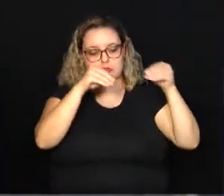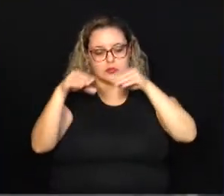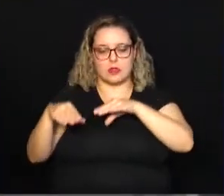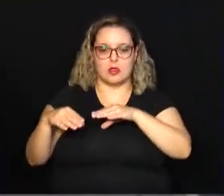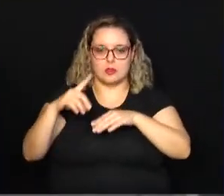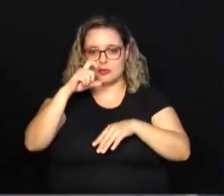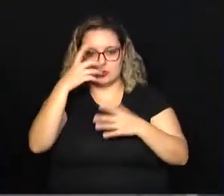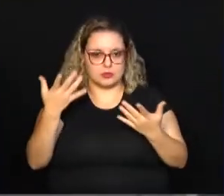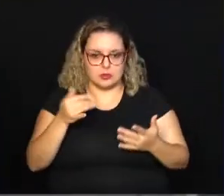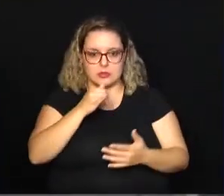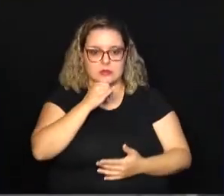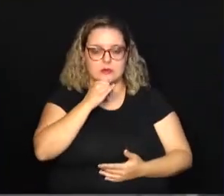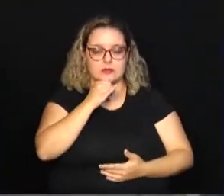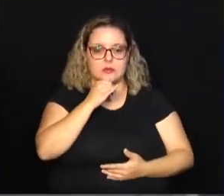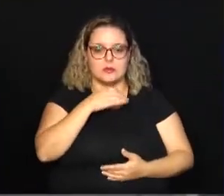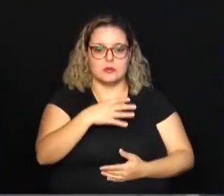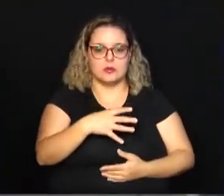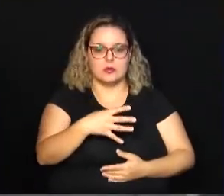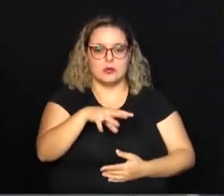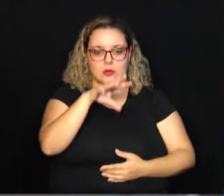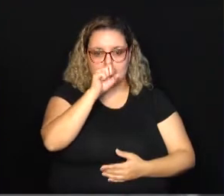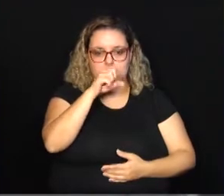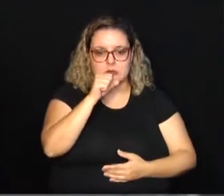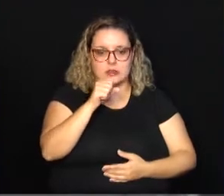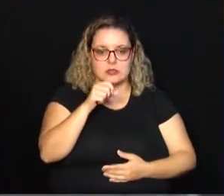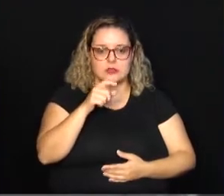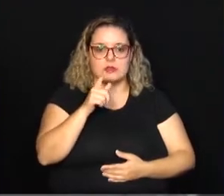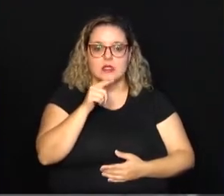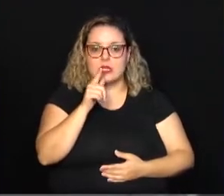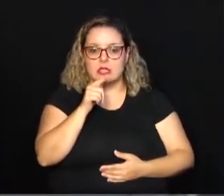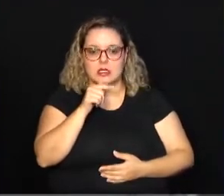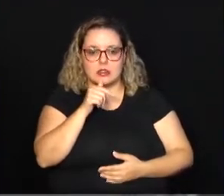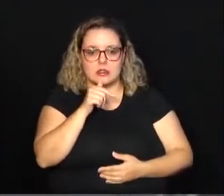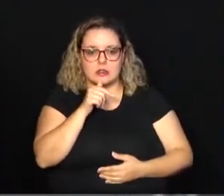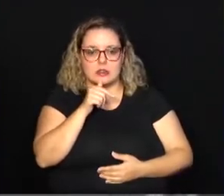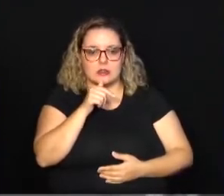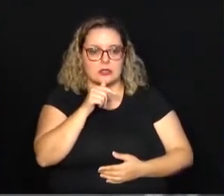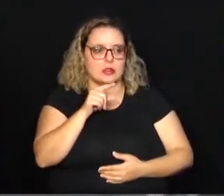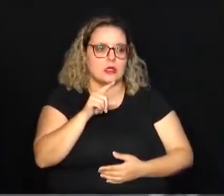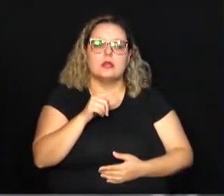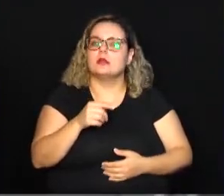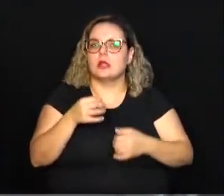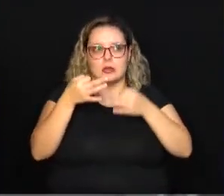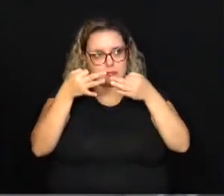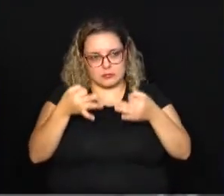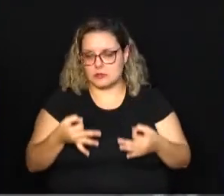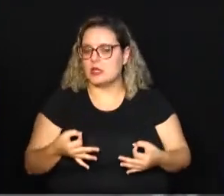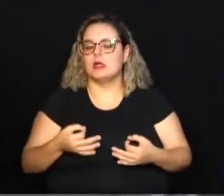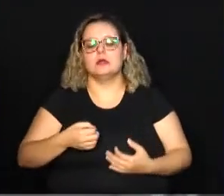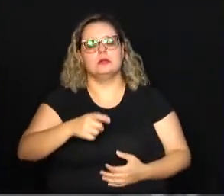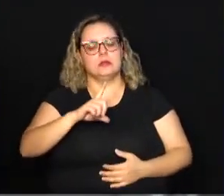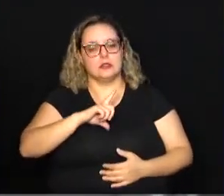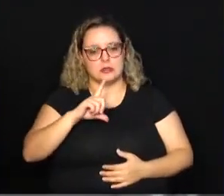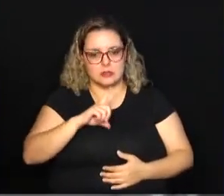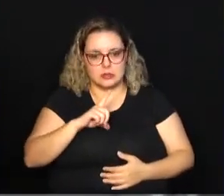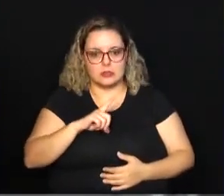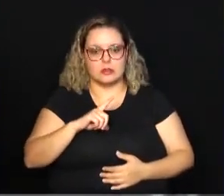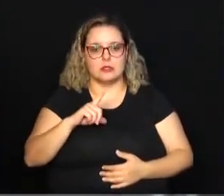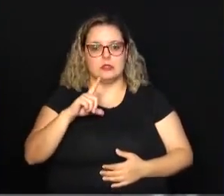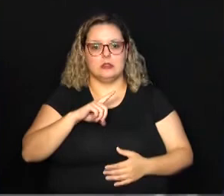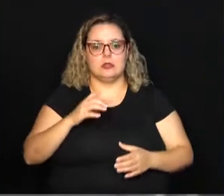o 95% do uso do hospital, esse não está sendo majorado, esse está tendo. Nós temos tambores que estão